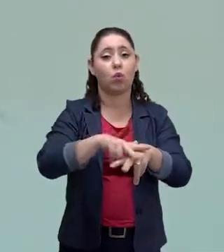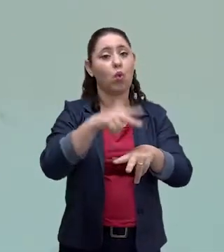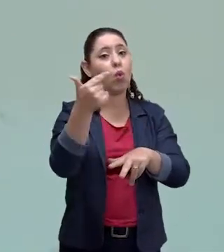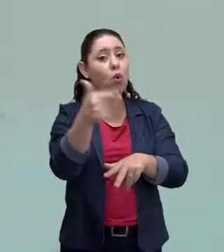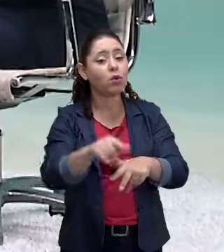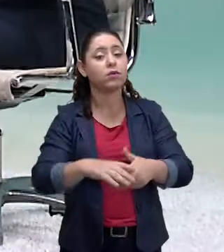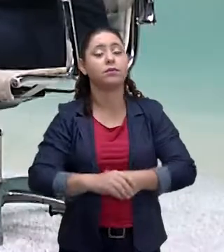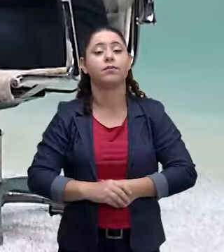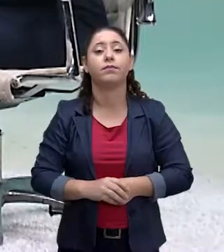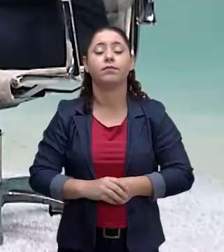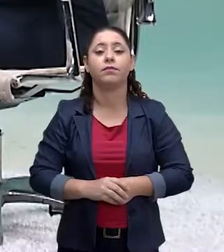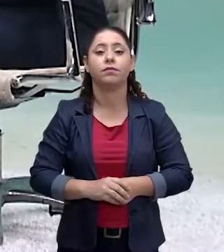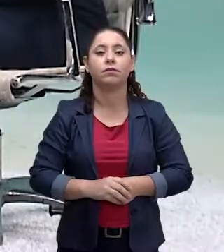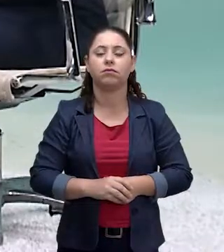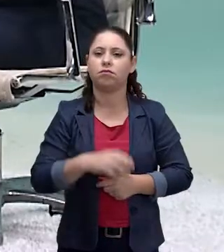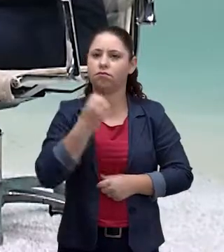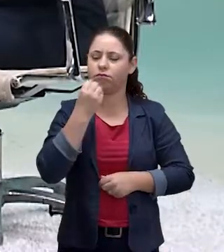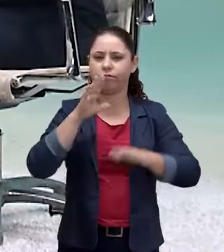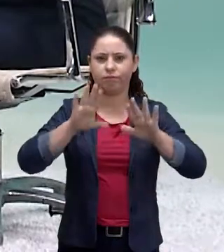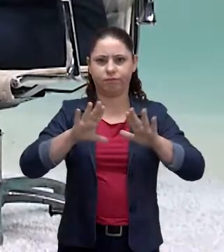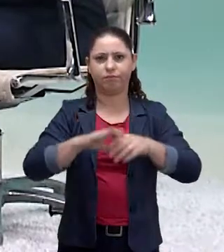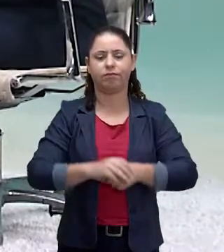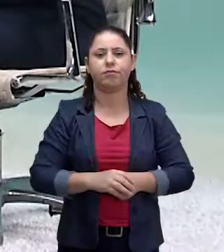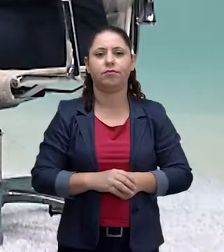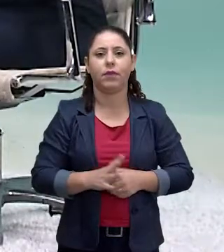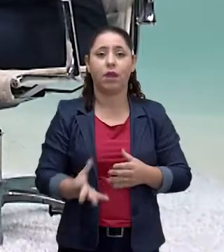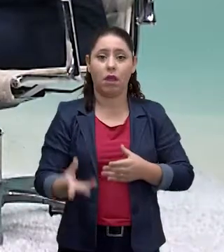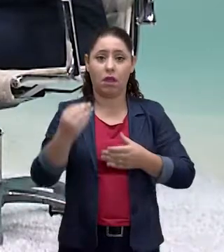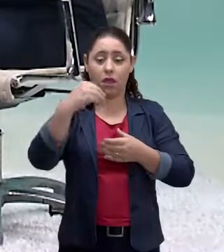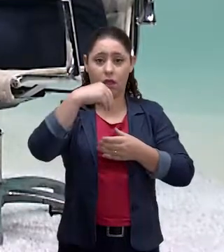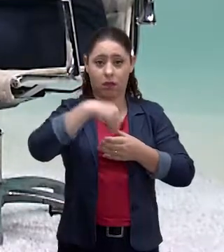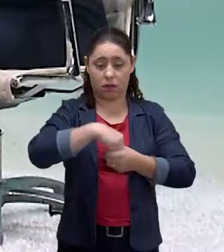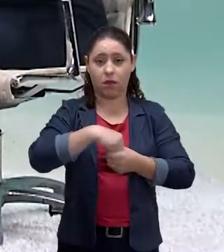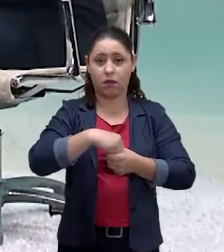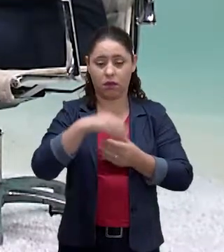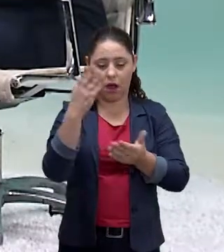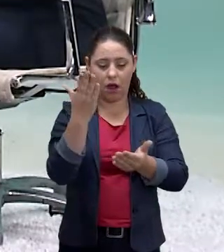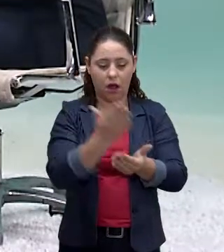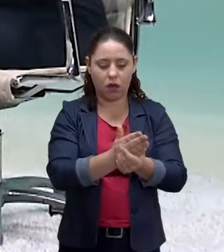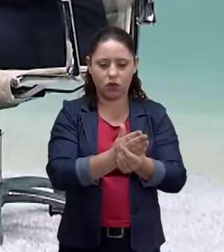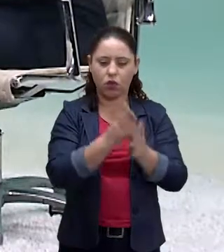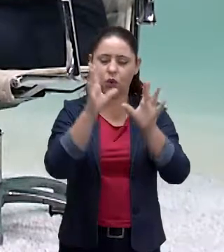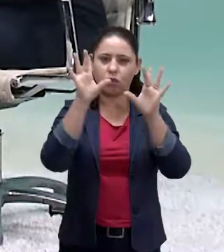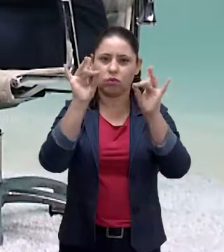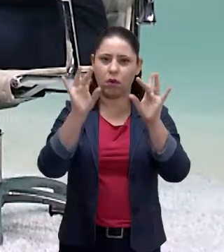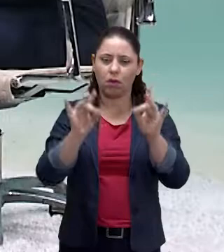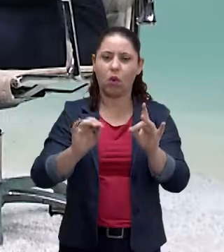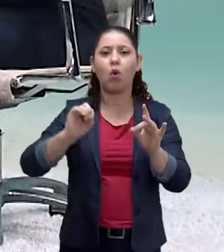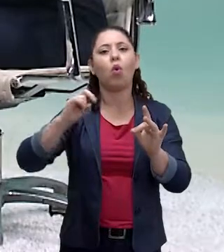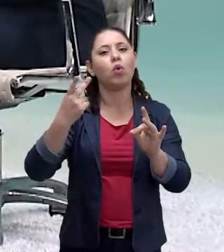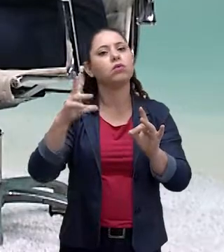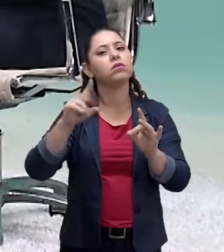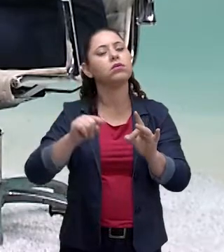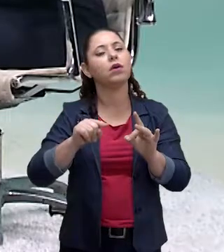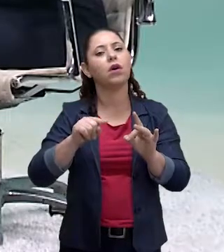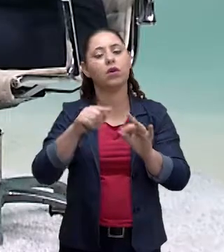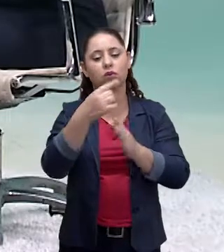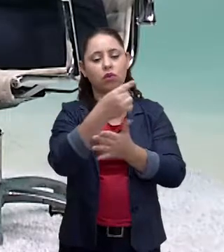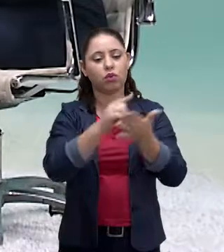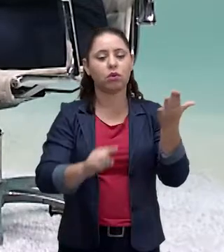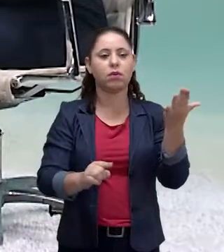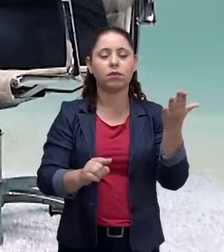padronizado. Compreendo. Bom, e dentro de toda essa ação, sendo ela tão complexa ou não,